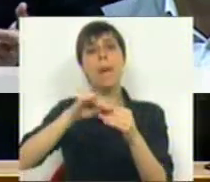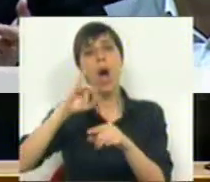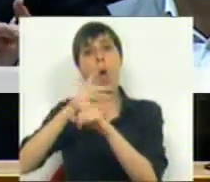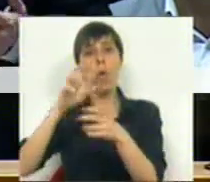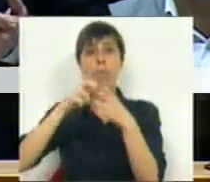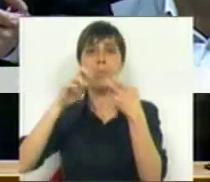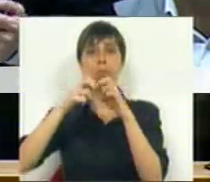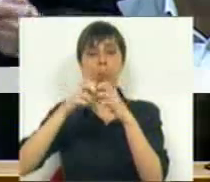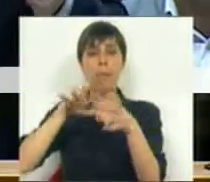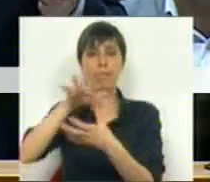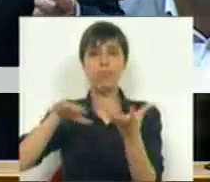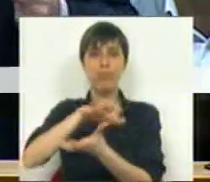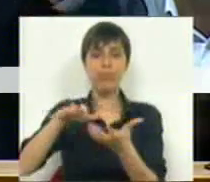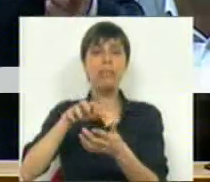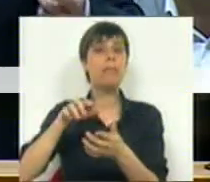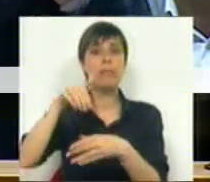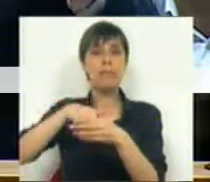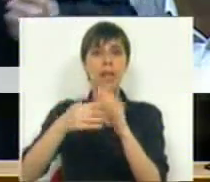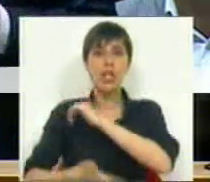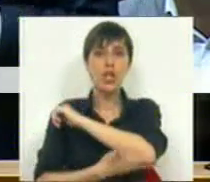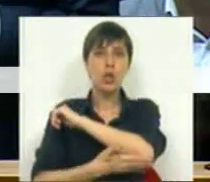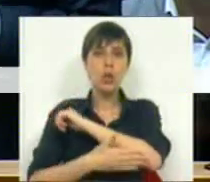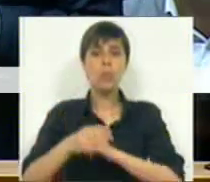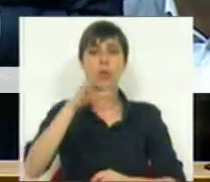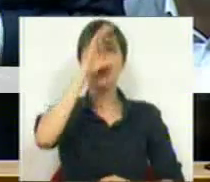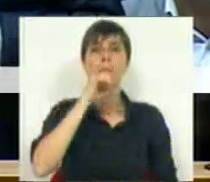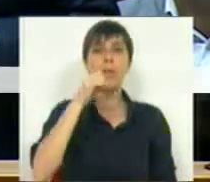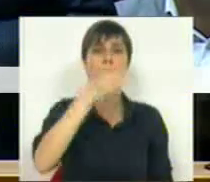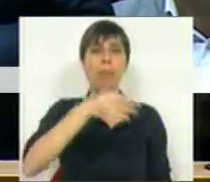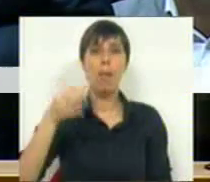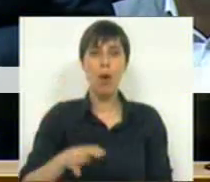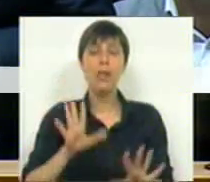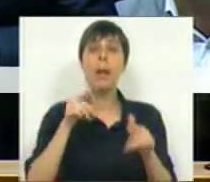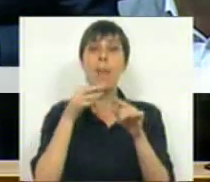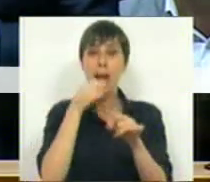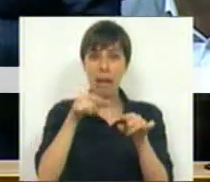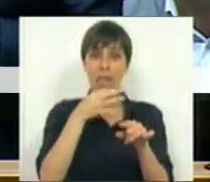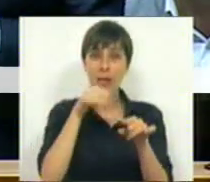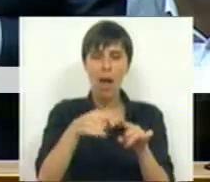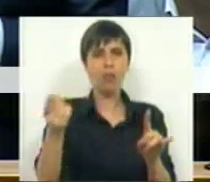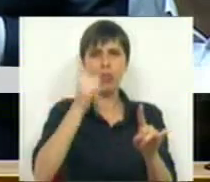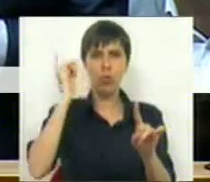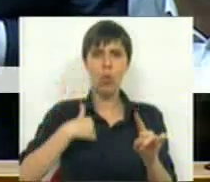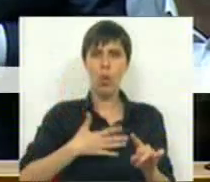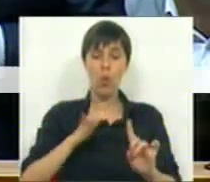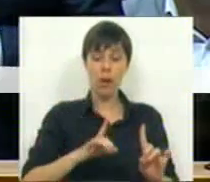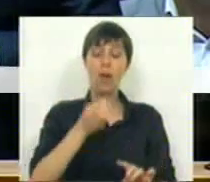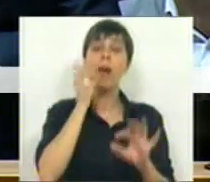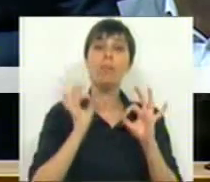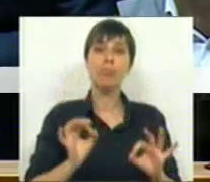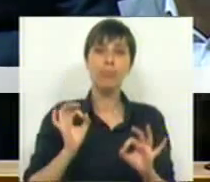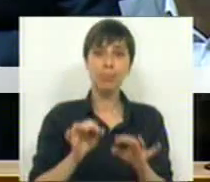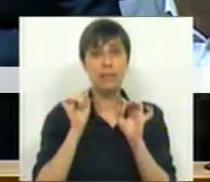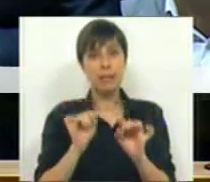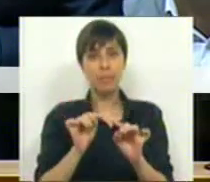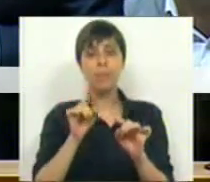outra crise para gerir, que é a crise da ciumeira do Ministro Paulo Portas. Mas não é sobre isso que eu queria falar. Queria falar sobre